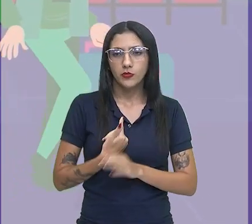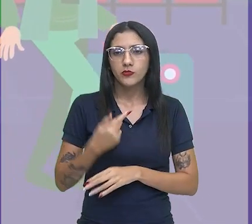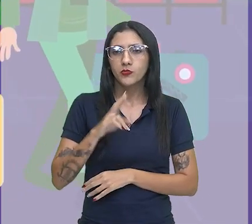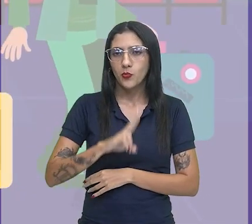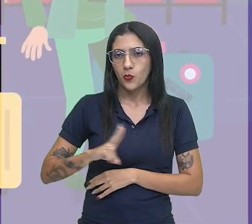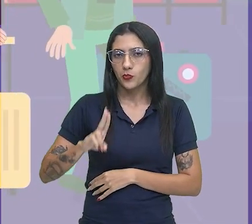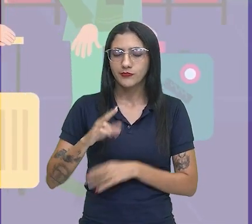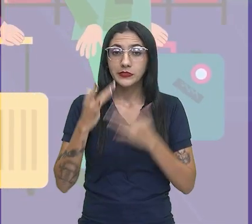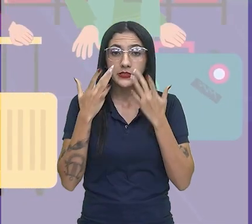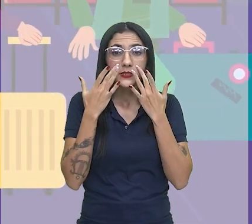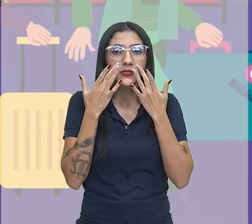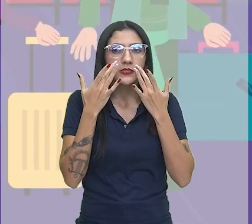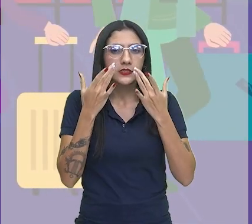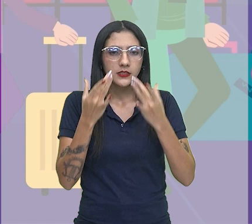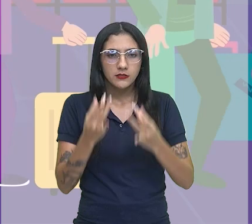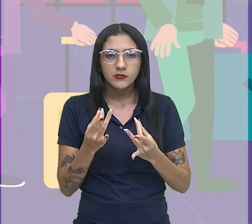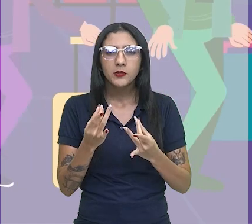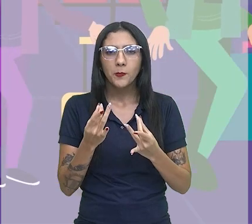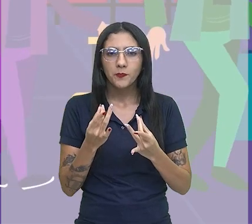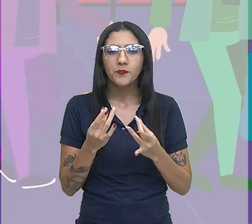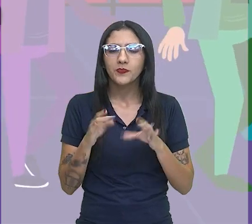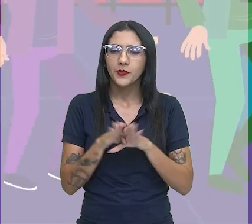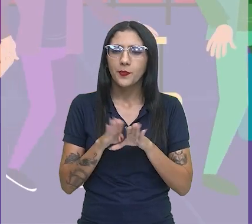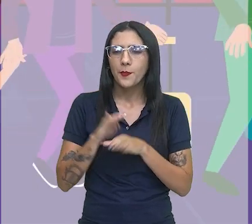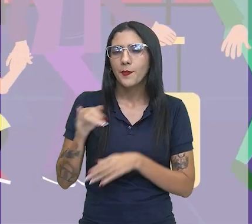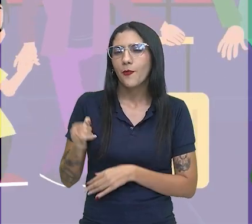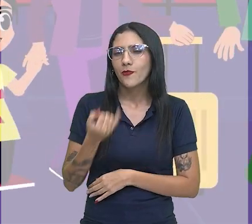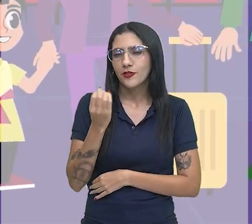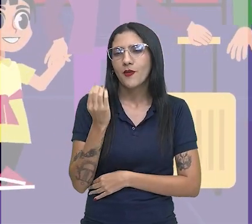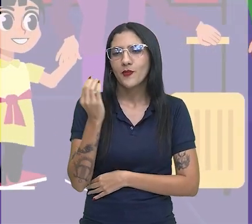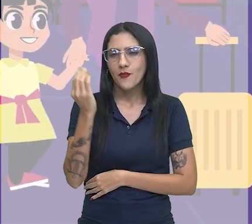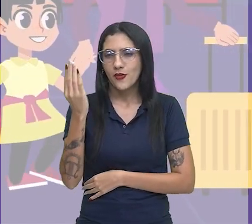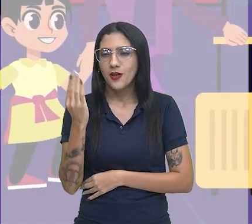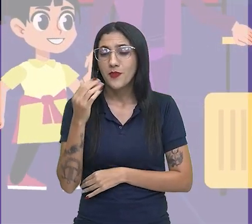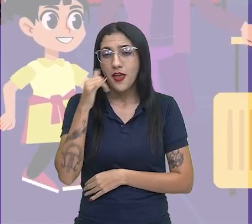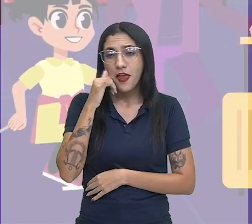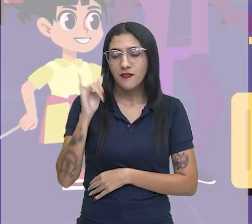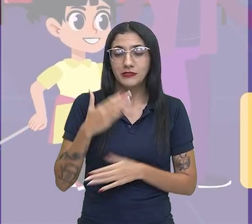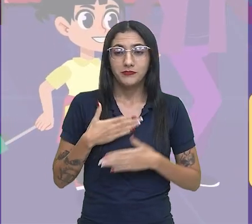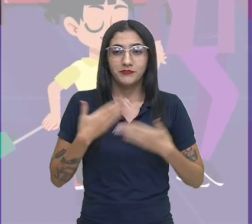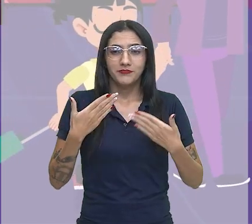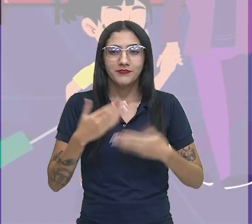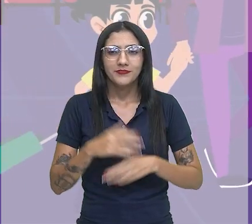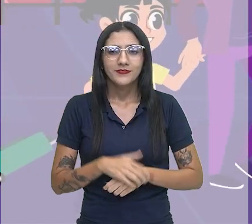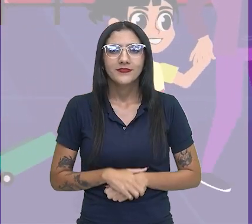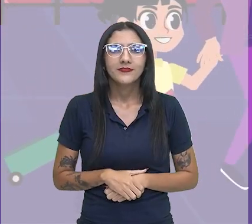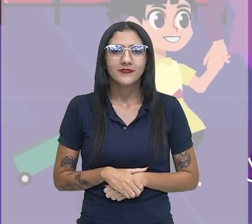Fique atento às unidades de medida e aproveite sua viagem sem surpresas.